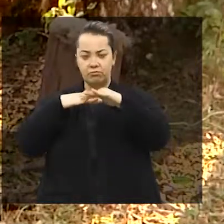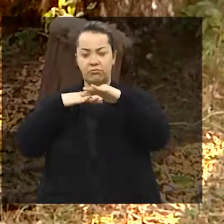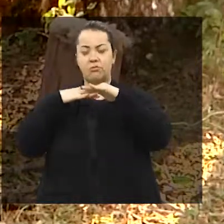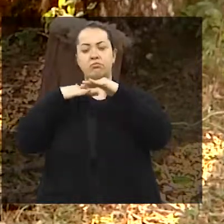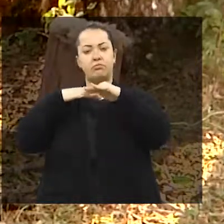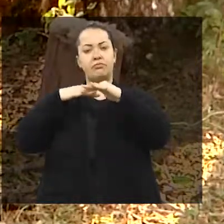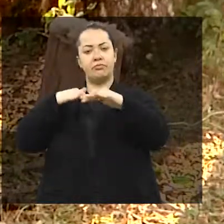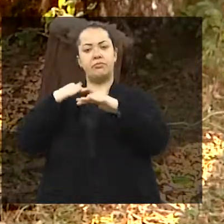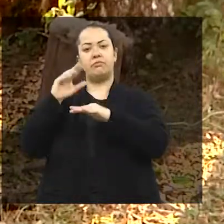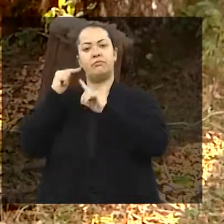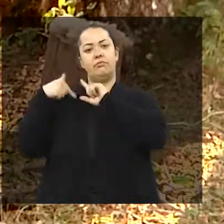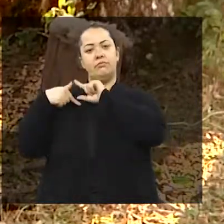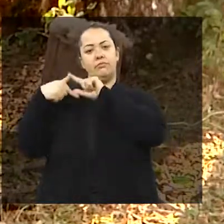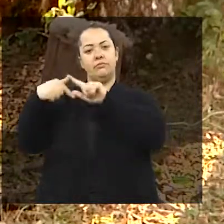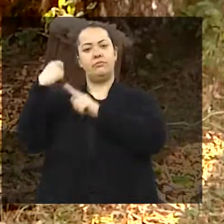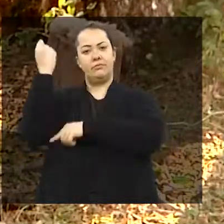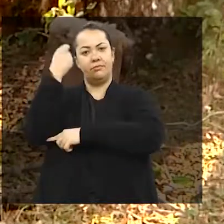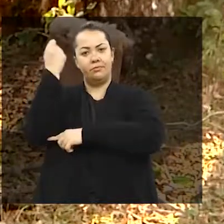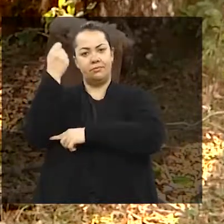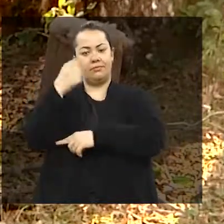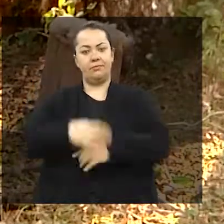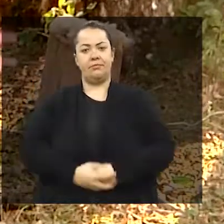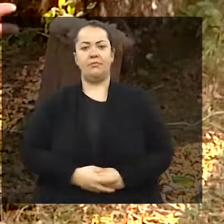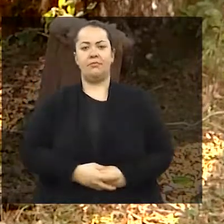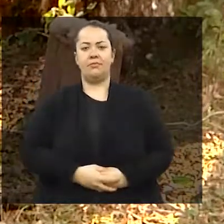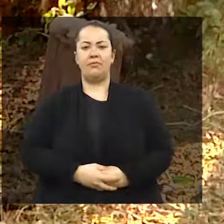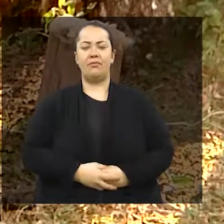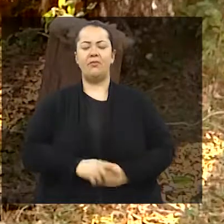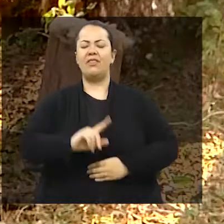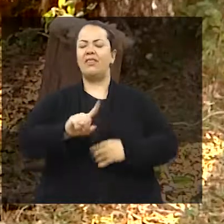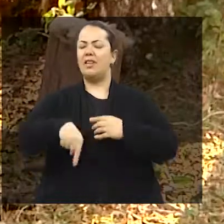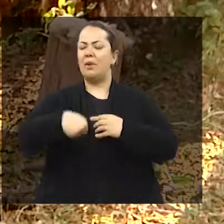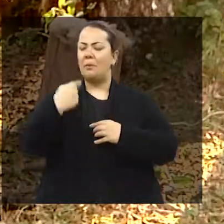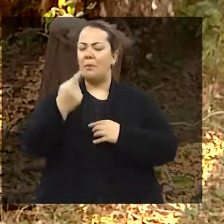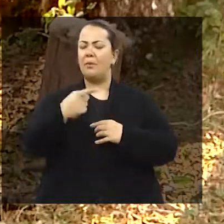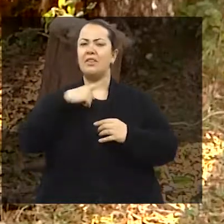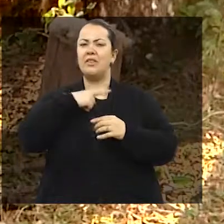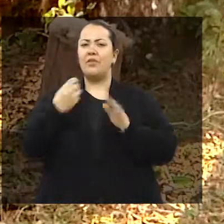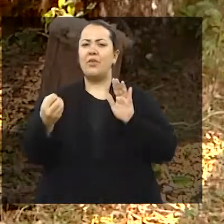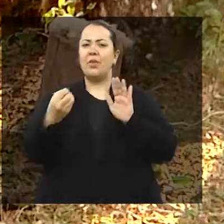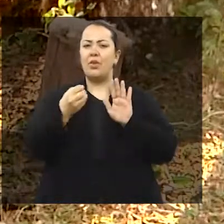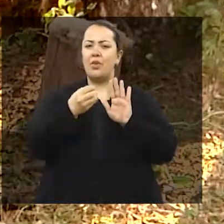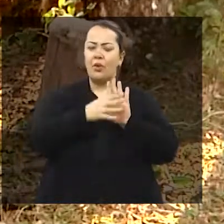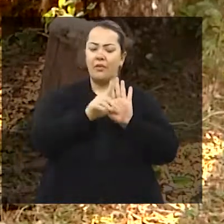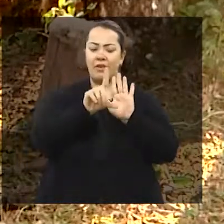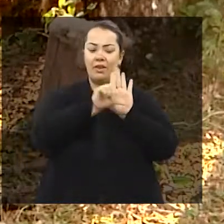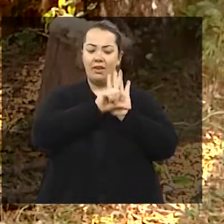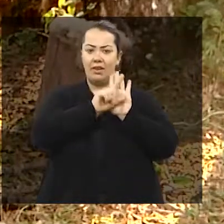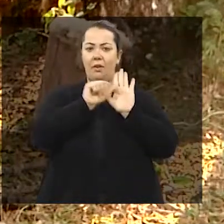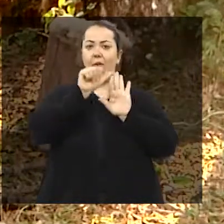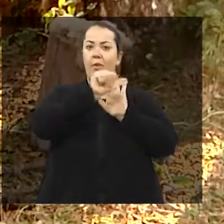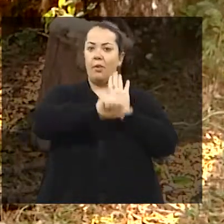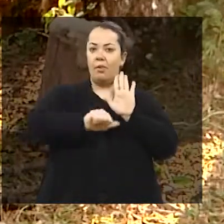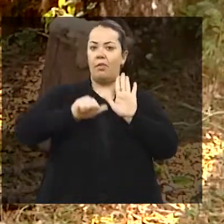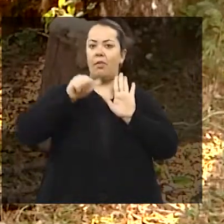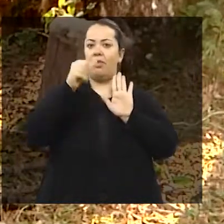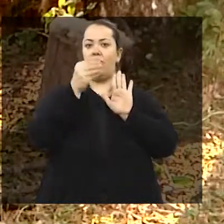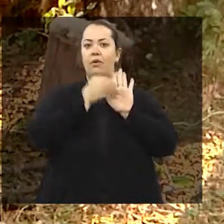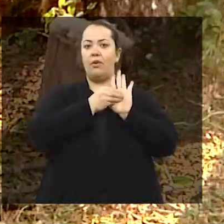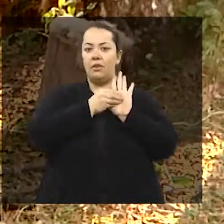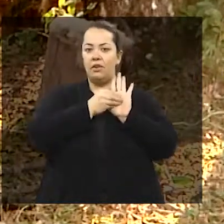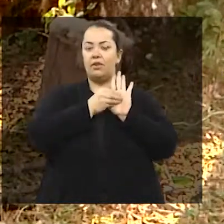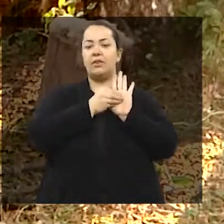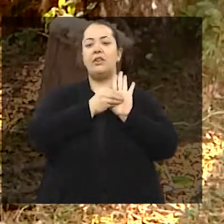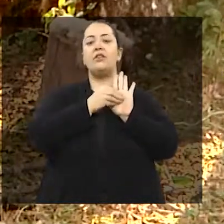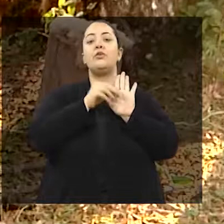crioula lá no local da origem da chama e ele vem criando criando criando eventos até